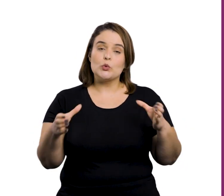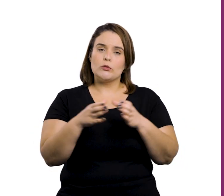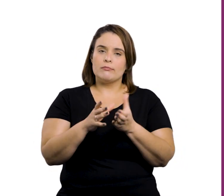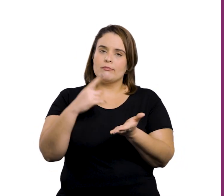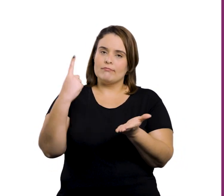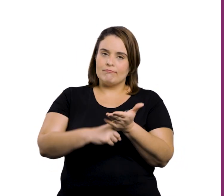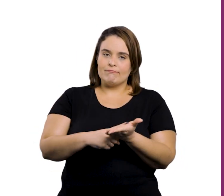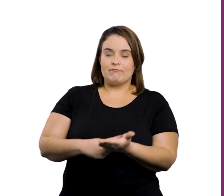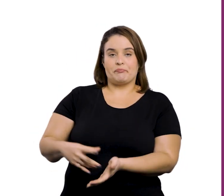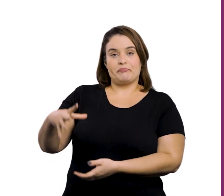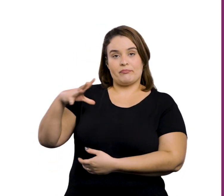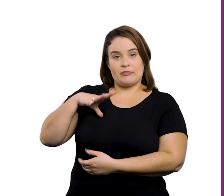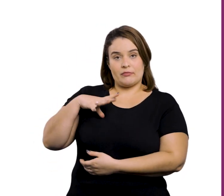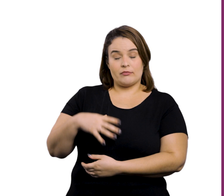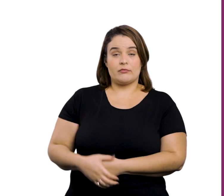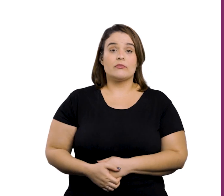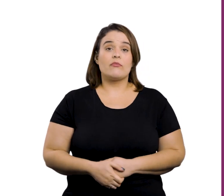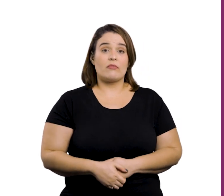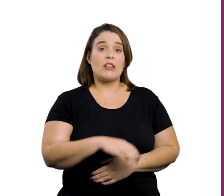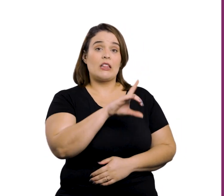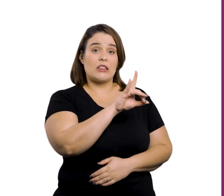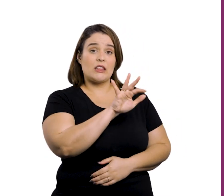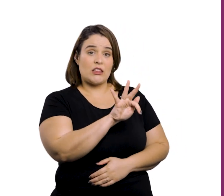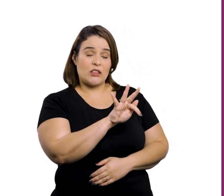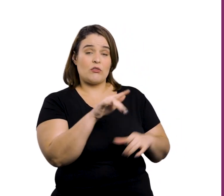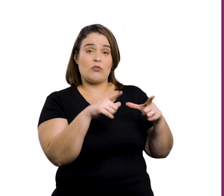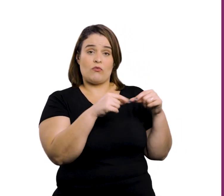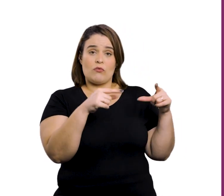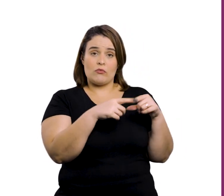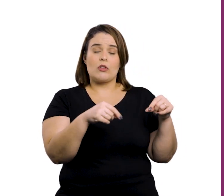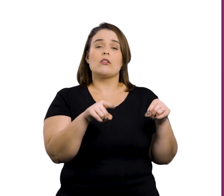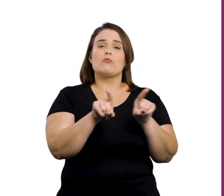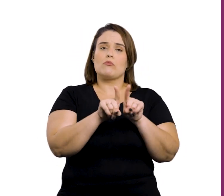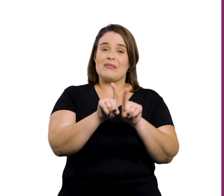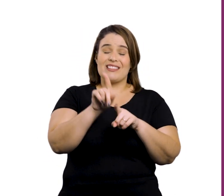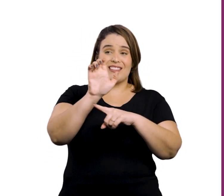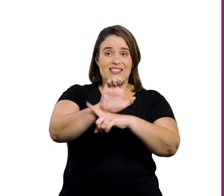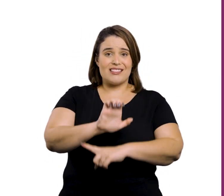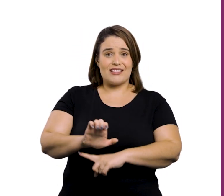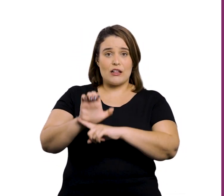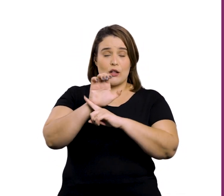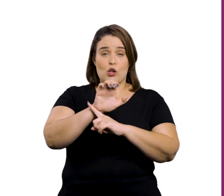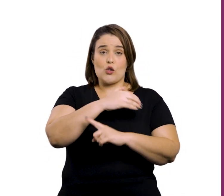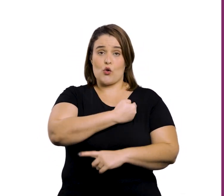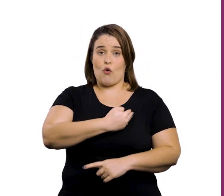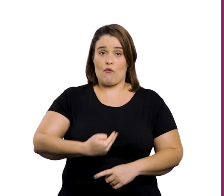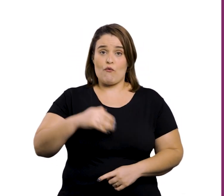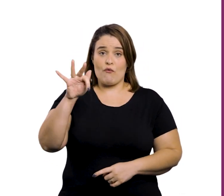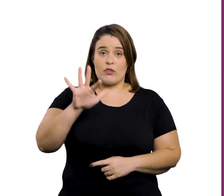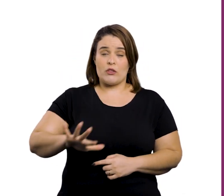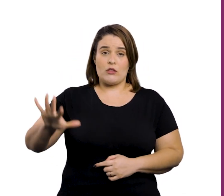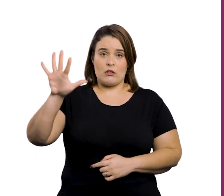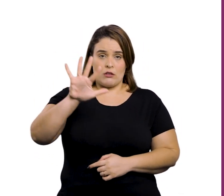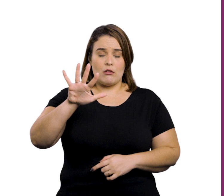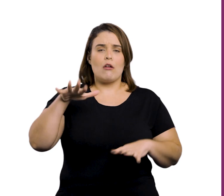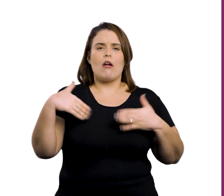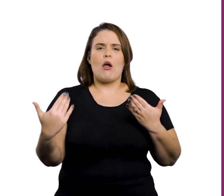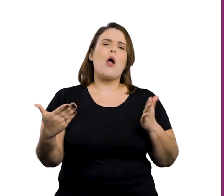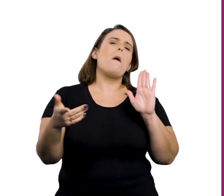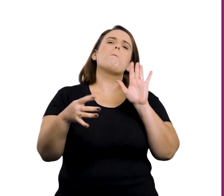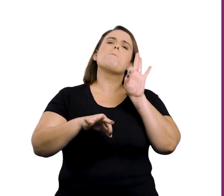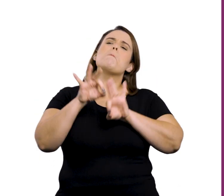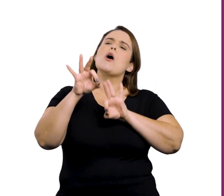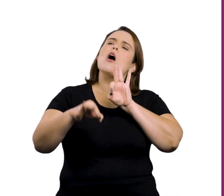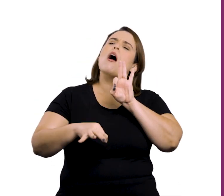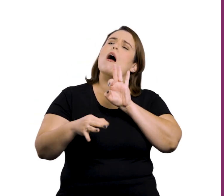com municípios, Distrito Federal, estados e governo federal, a União, e proposto projetos nem sempre